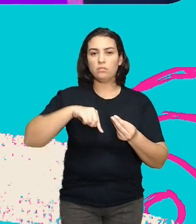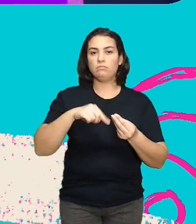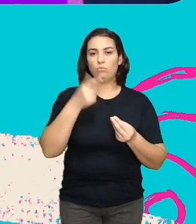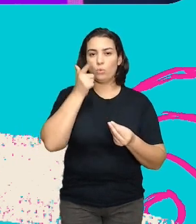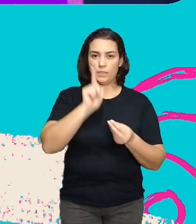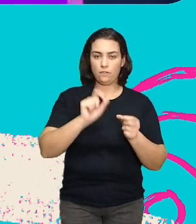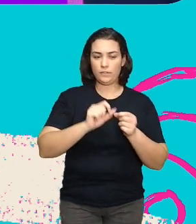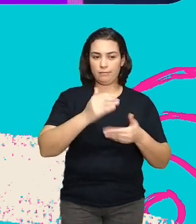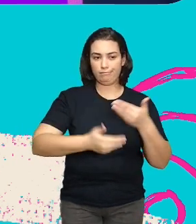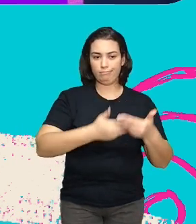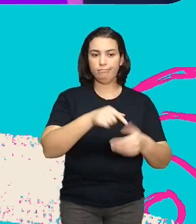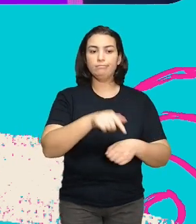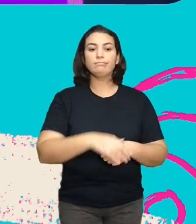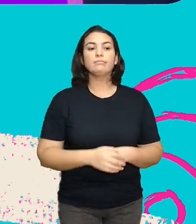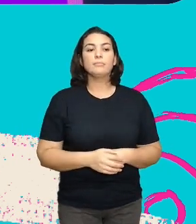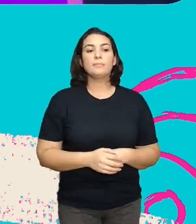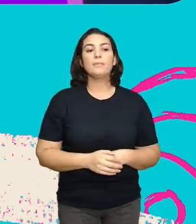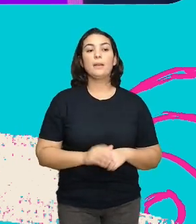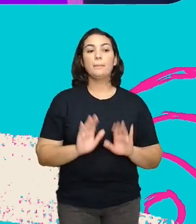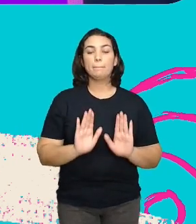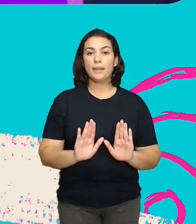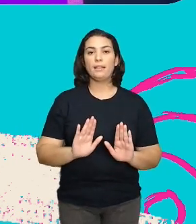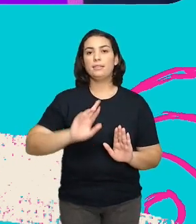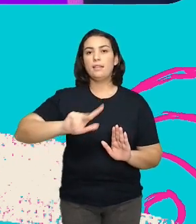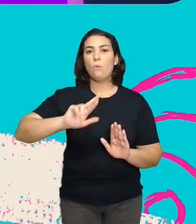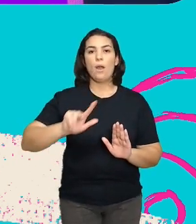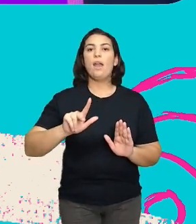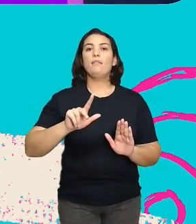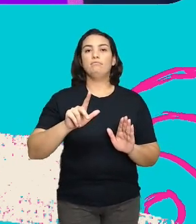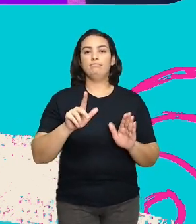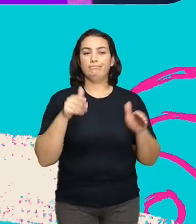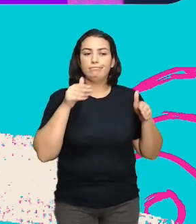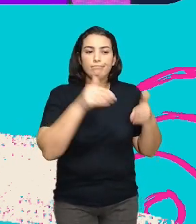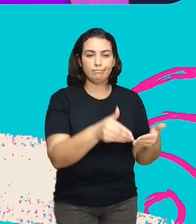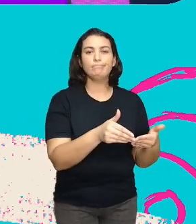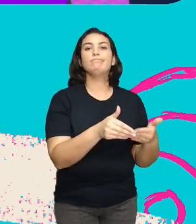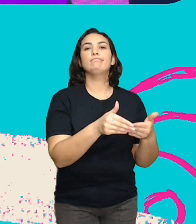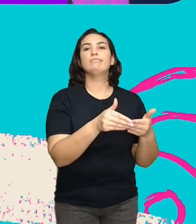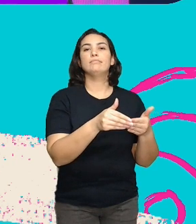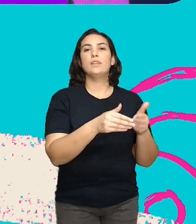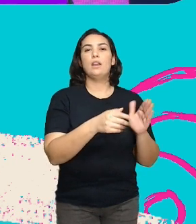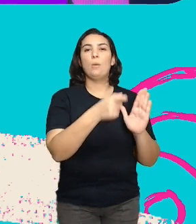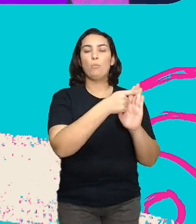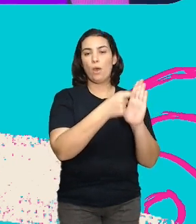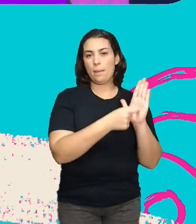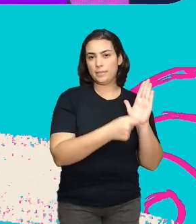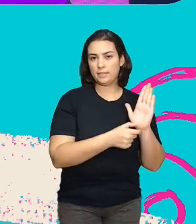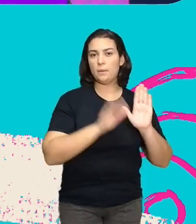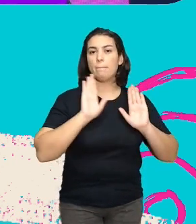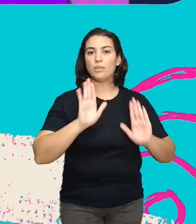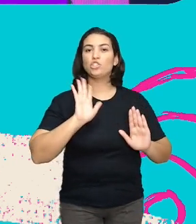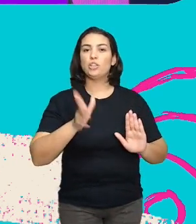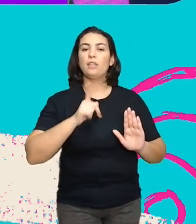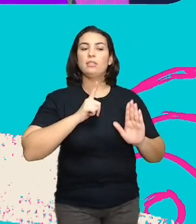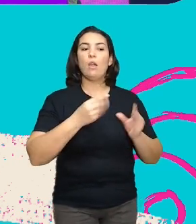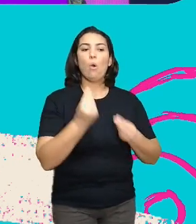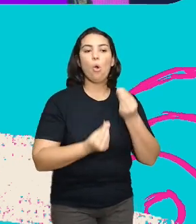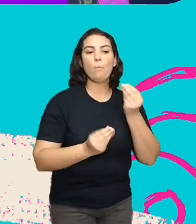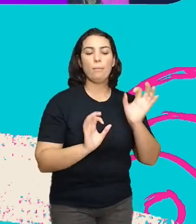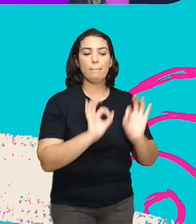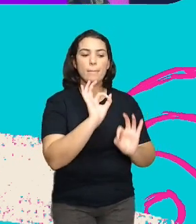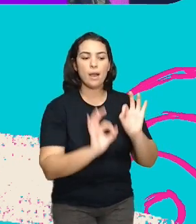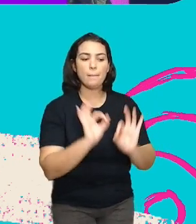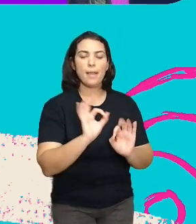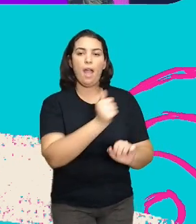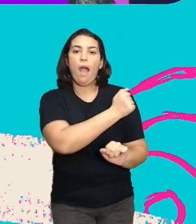que não são diretamente voltados à linguagem de programação, mas que eles preparam o estudante para essa elaboração que